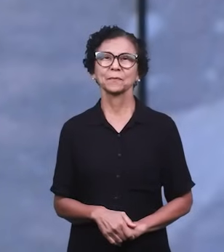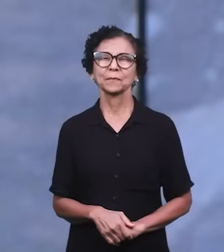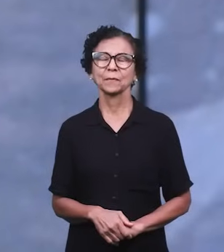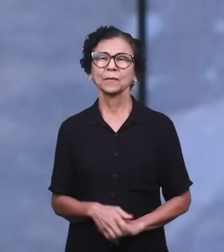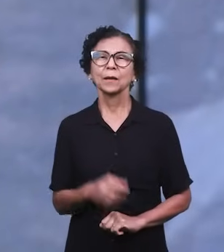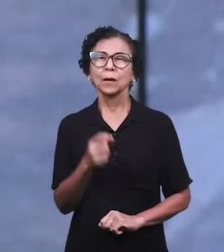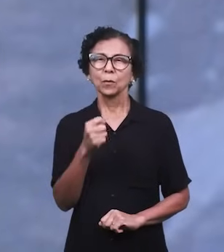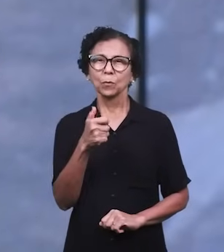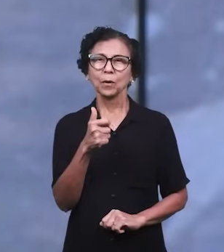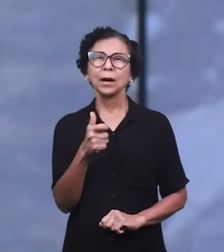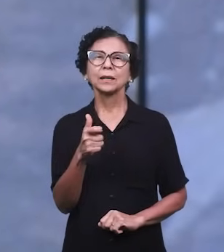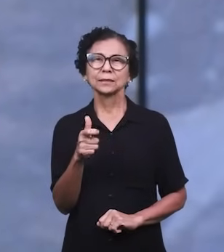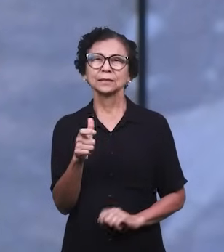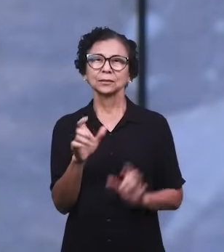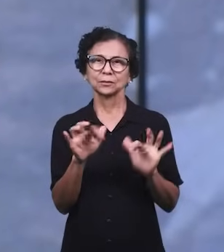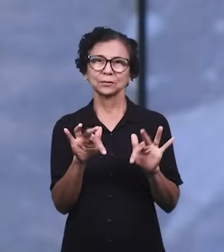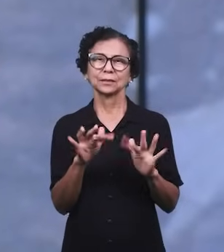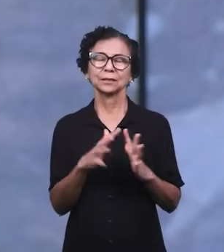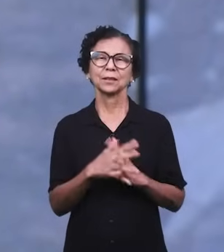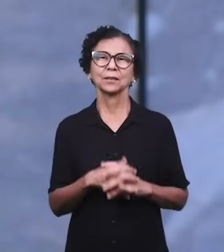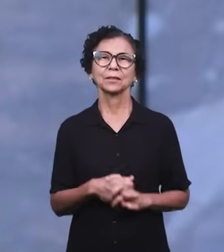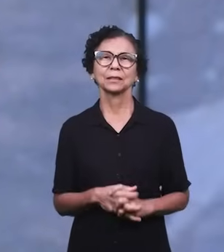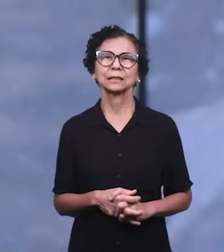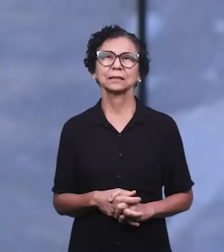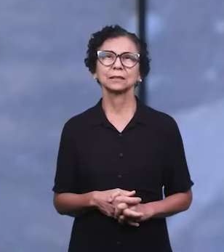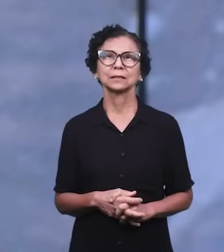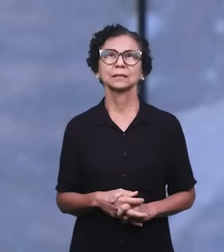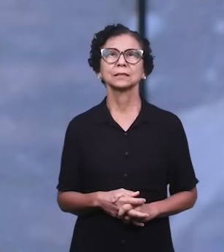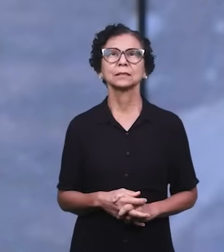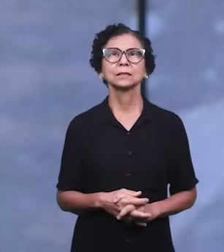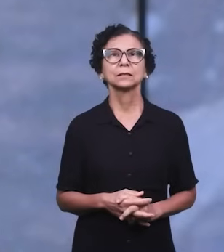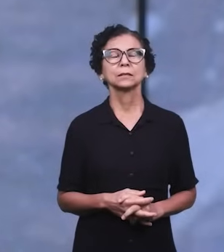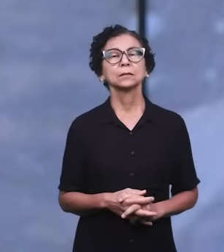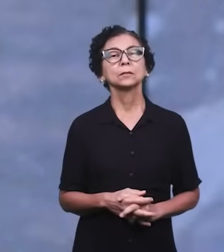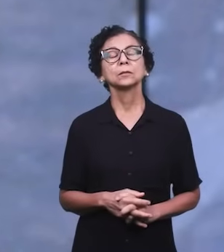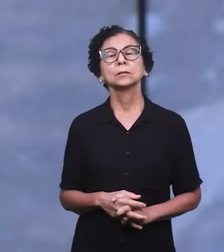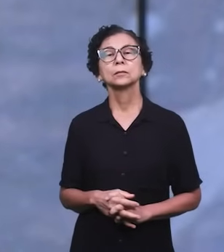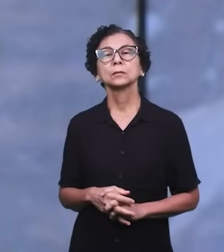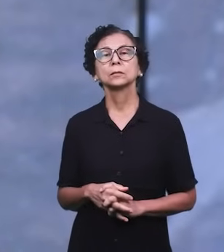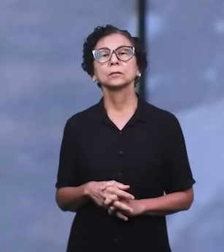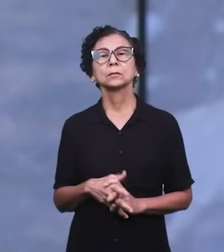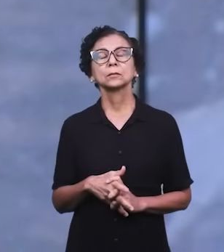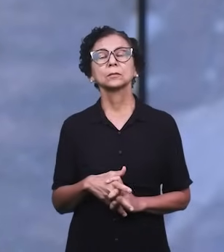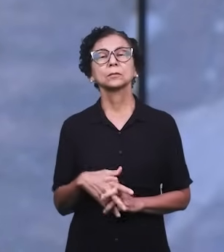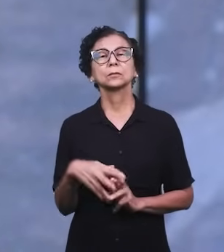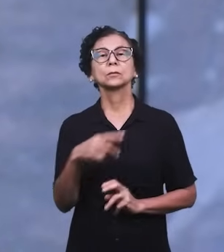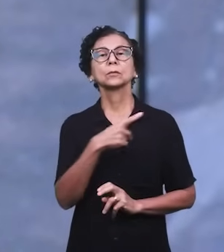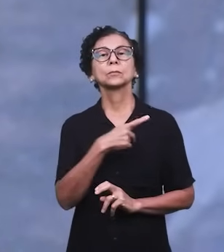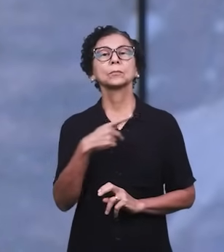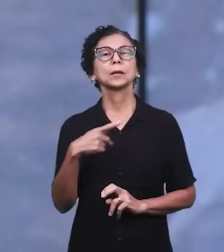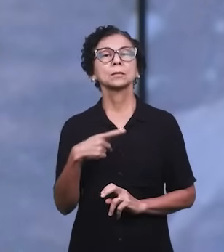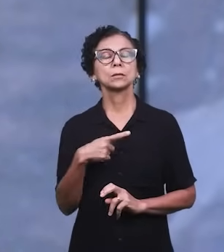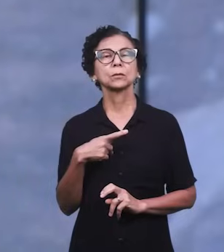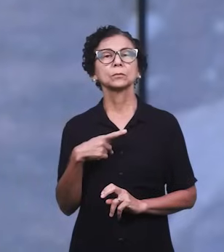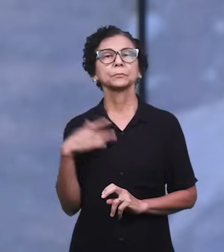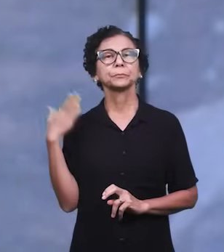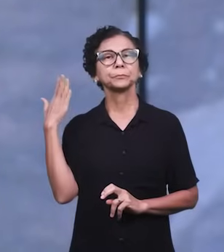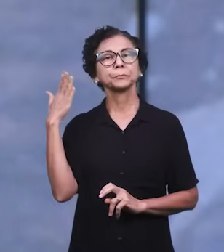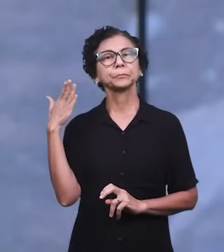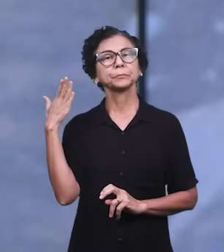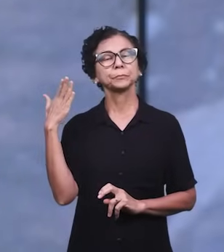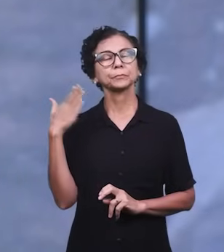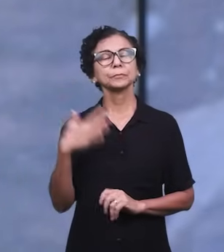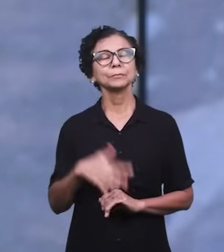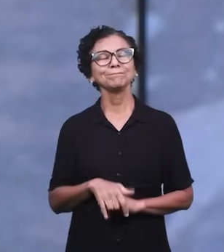se aproximando do final do programa, a gente traz a participação de um pastor que vai trazer uma palavra